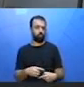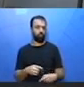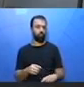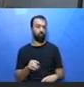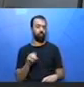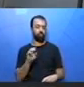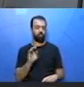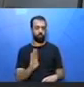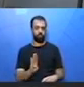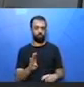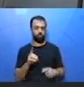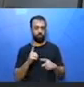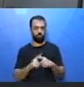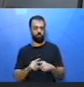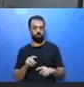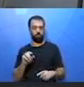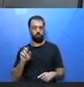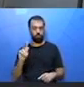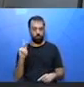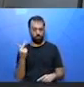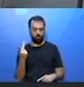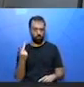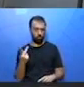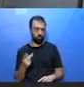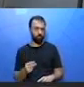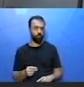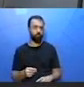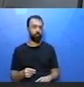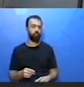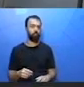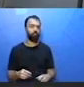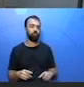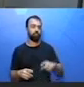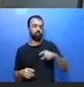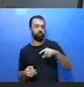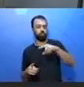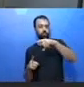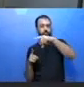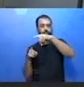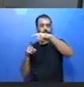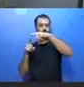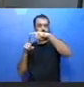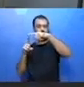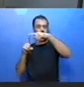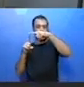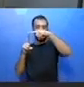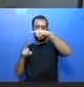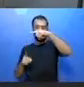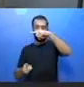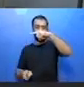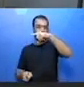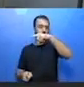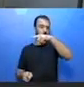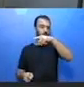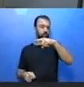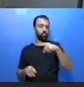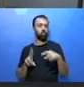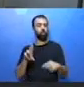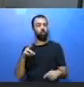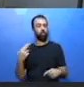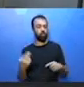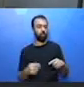paralelogramo, eu posso pegar desse vértice até a base, ou eu posso pegar aqui de dentro, ó,